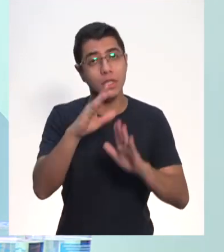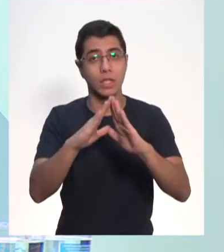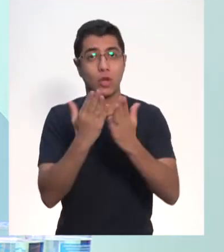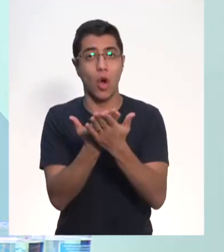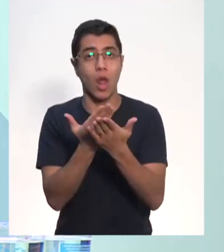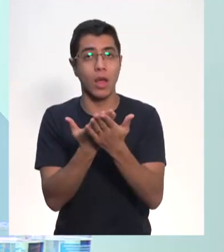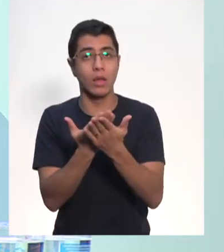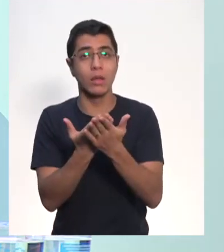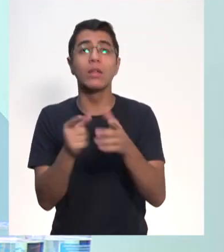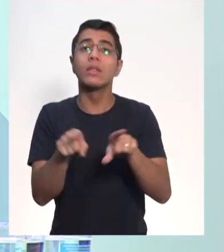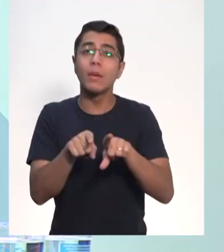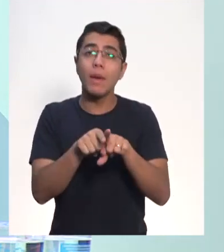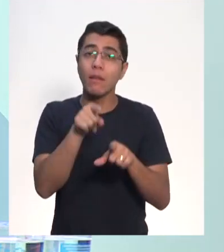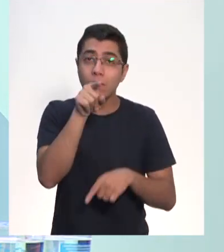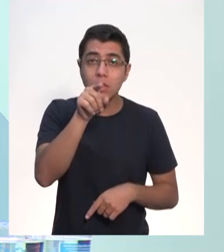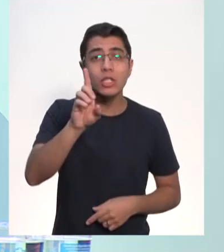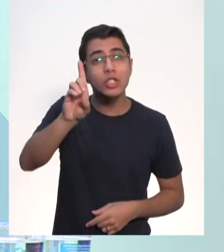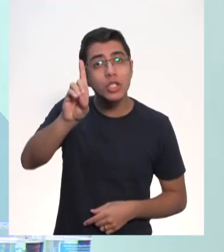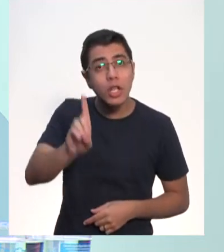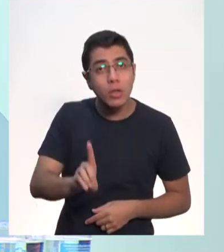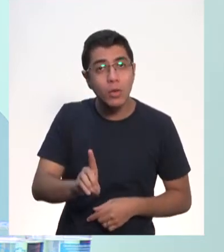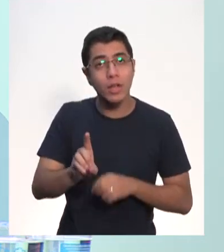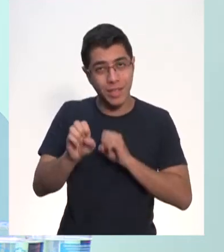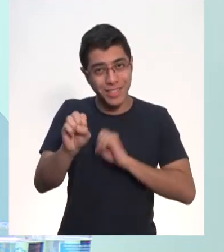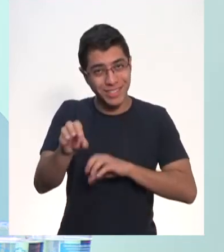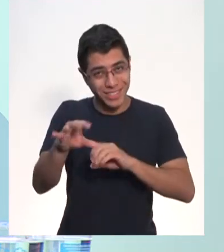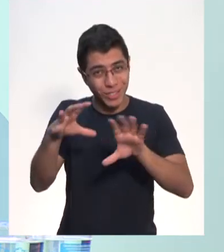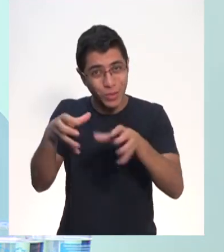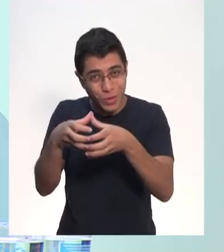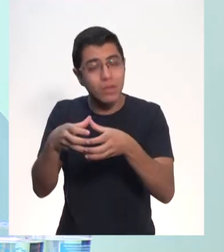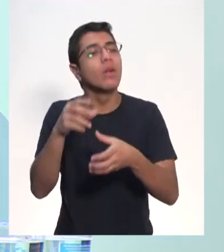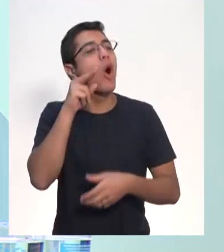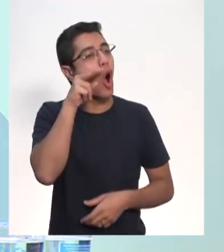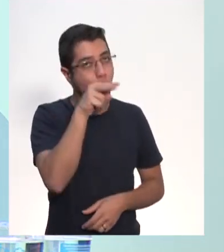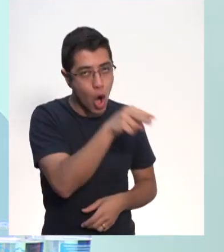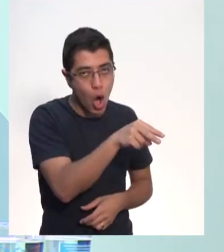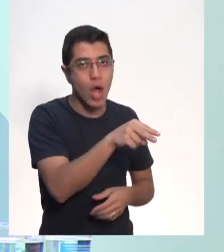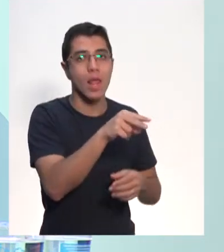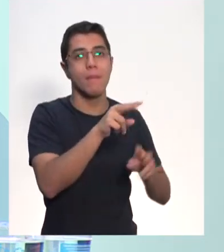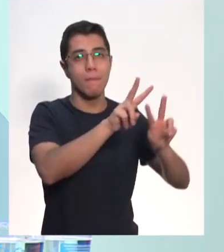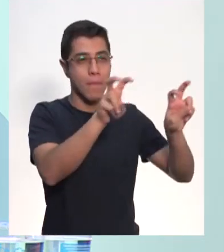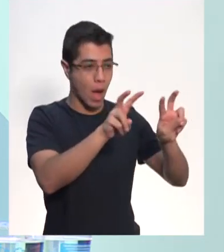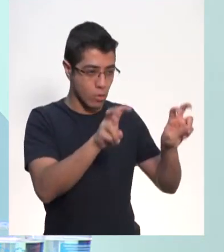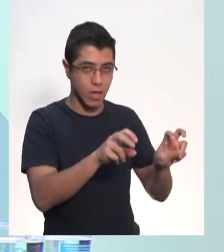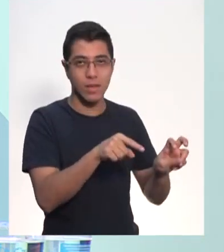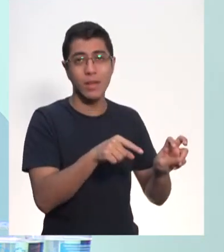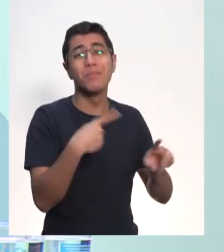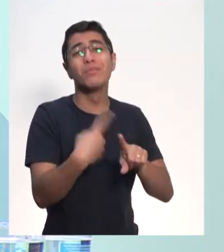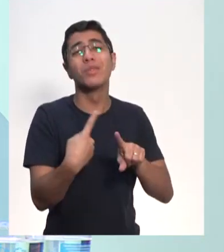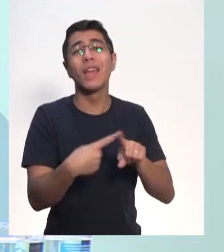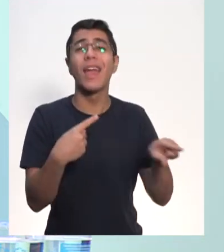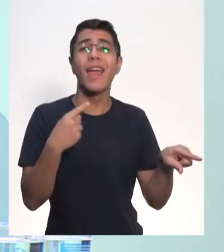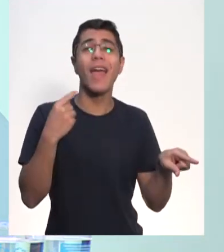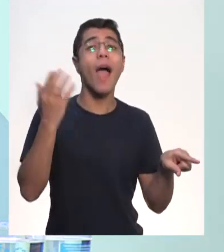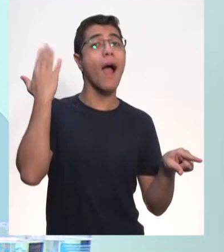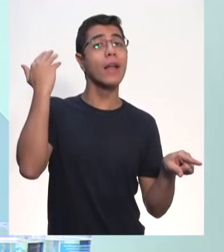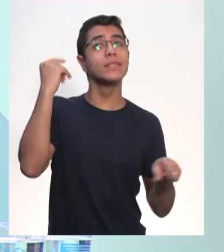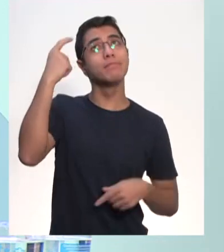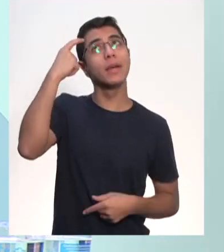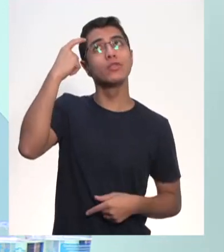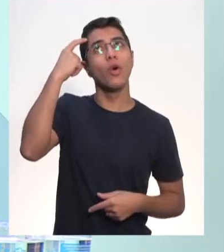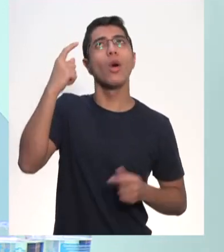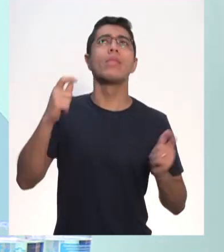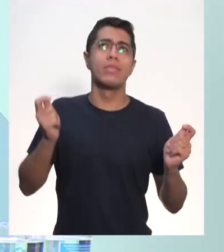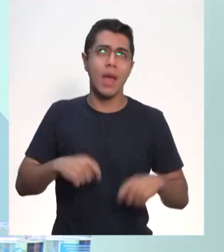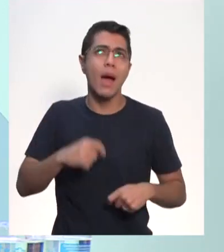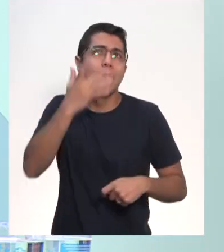essas pautas foram pensadas para atividades presenciais com todo mundo na mesma sala ou no mesmo ambiente físico. E agora nós